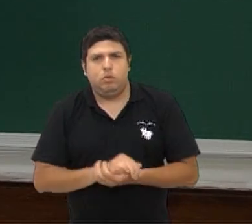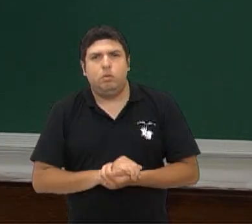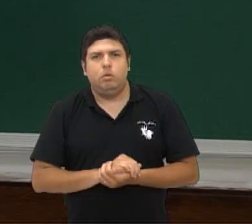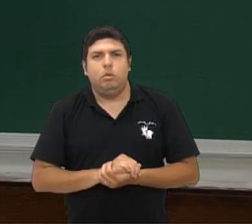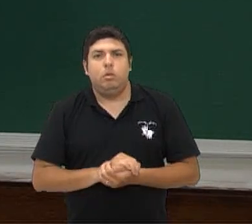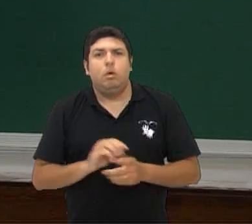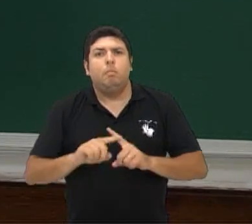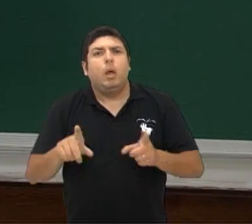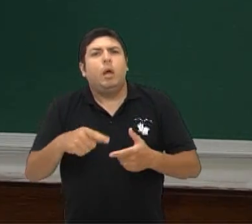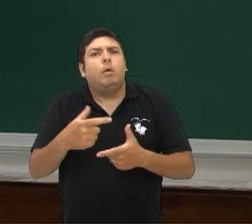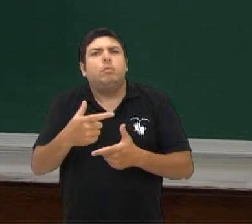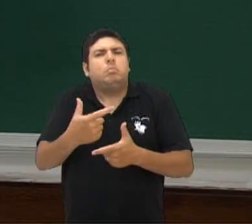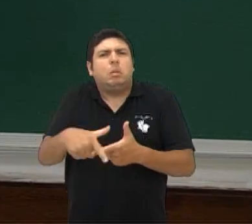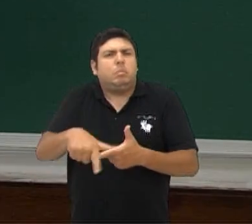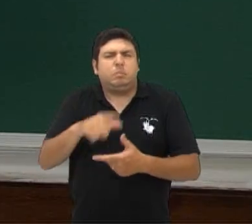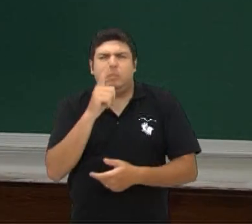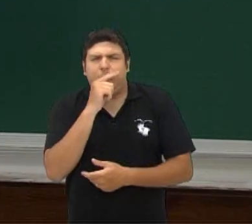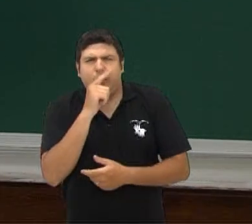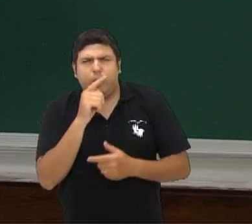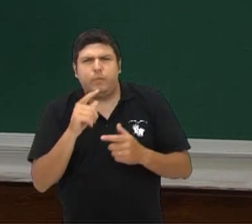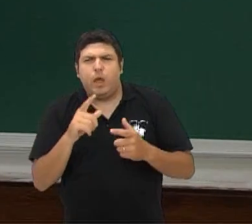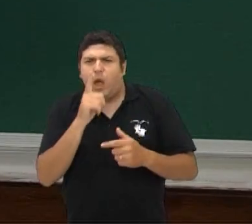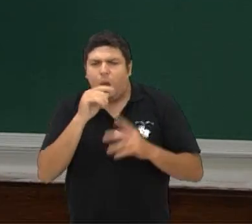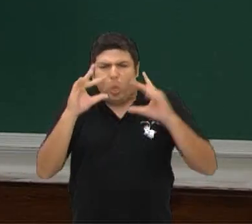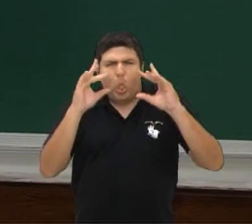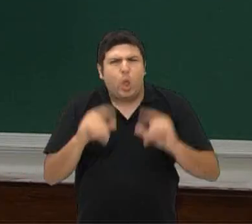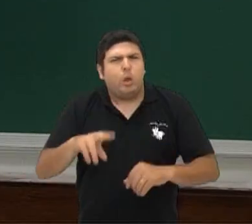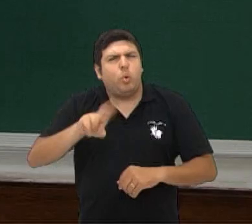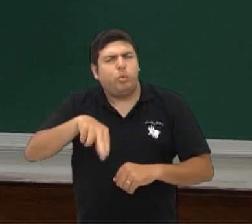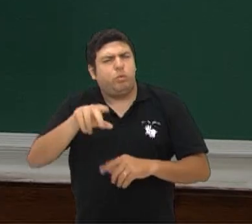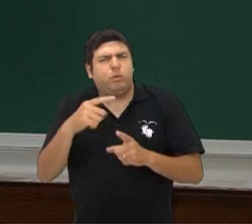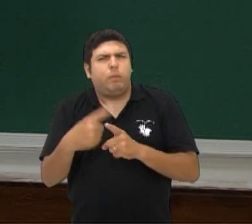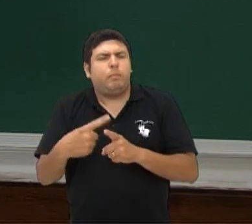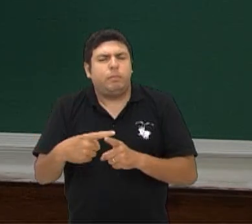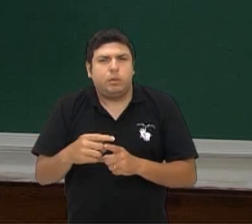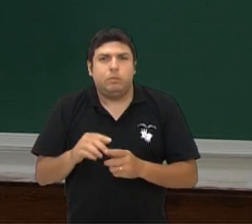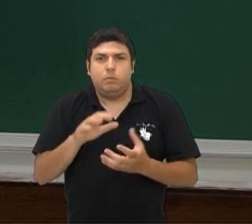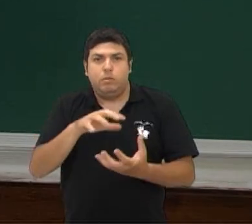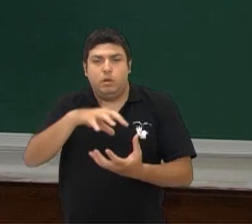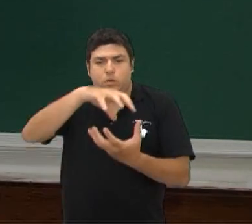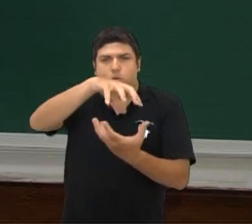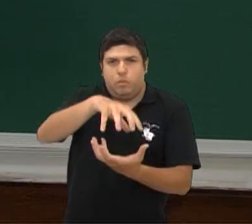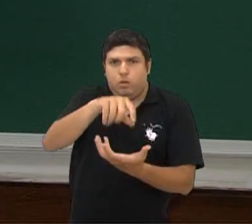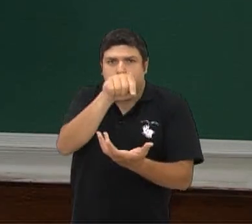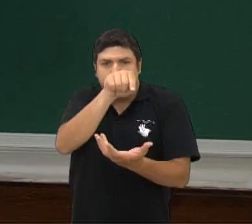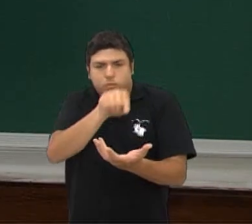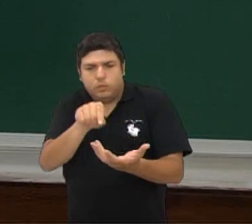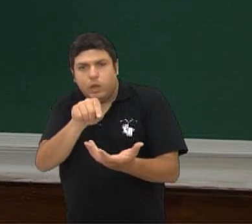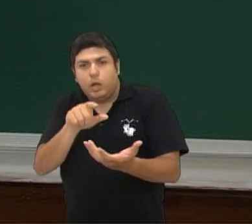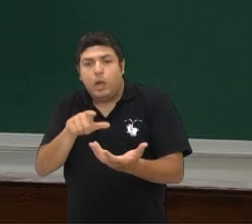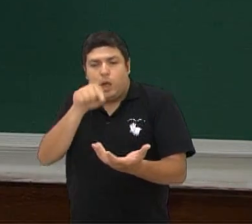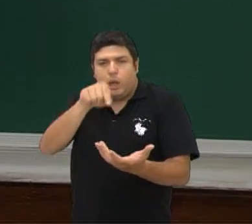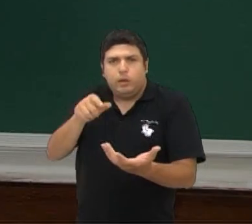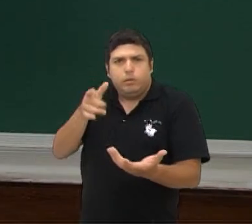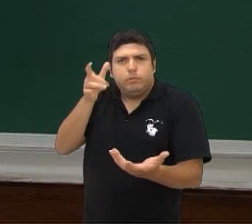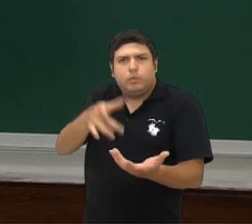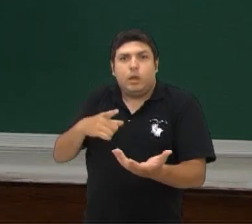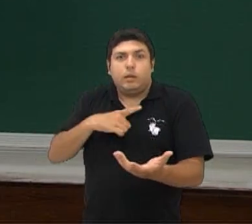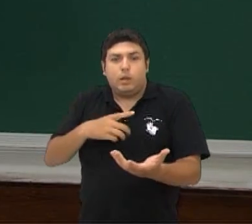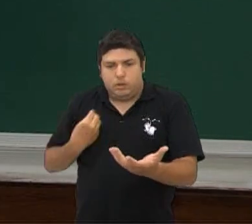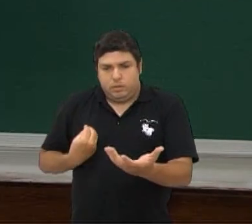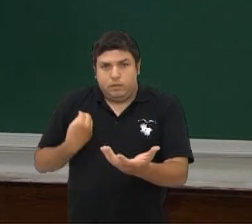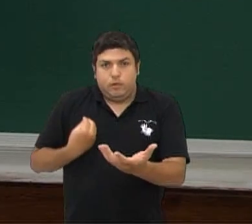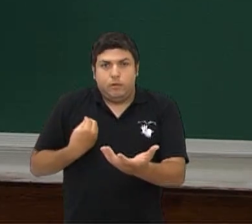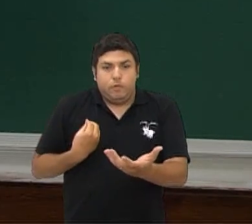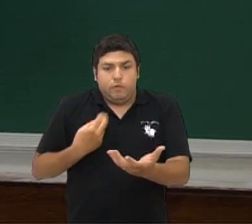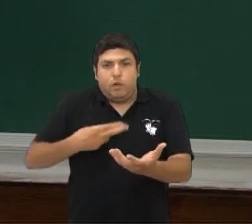por que gera crise hídrica, então, se não acaba a água? Porque a gente acaba tirando a água dos locais onde ela deveria estar disponível